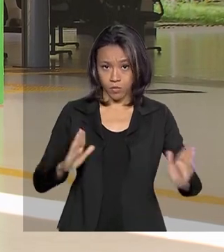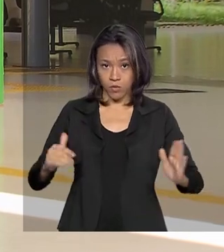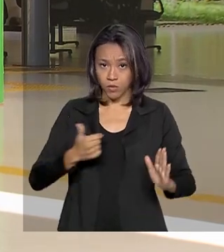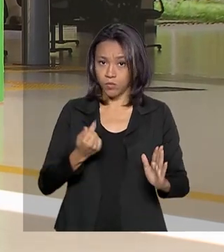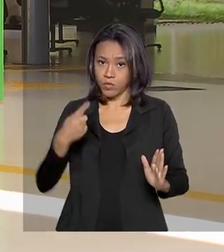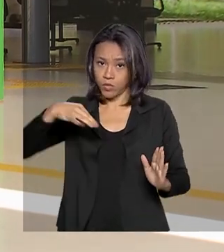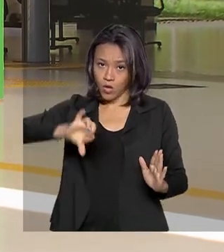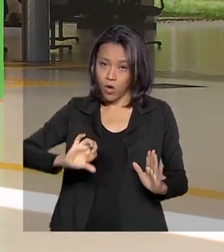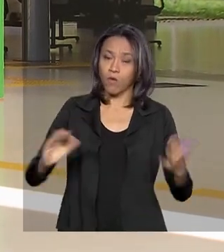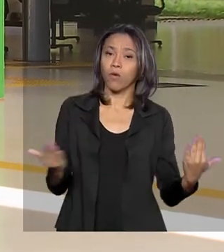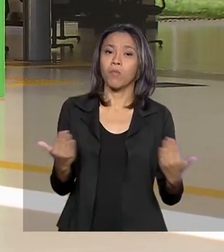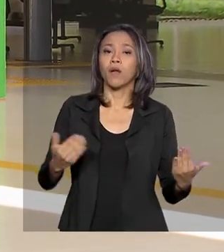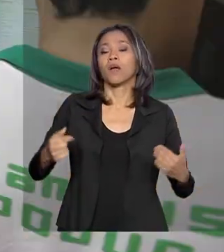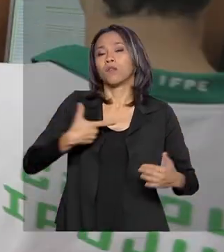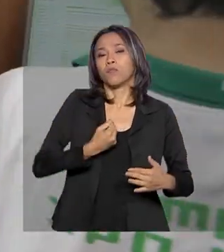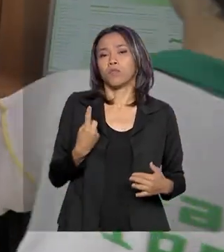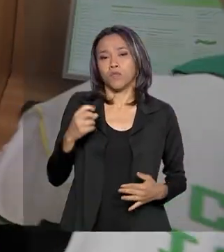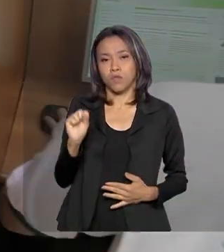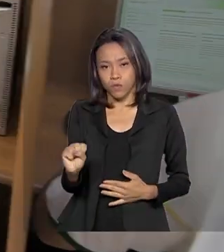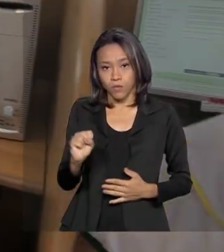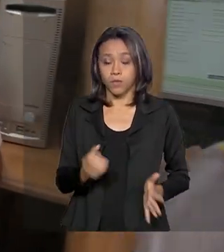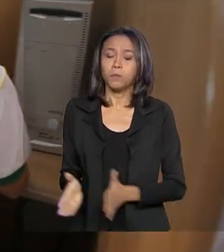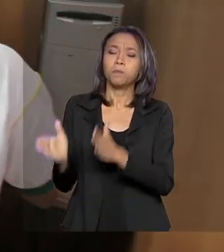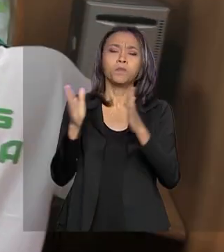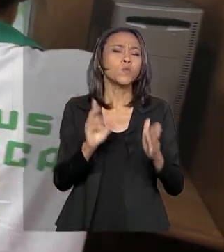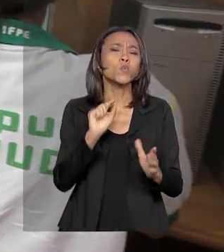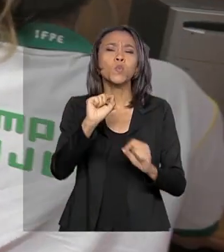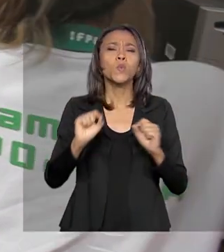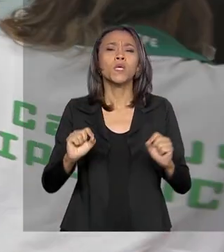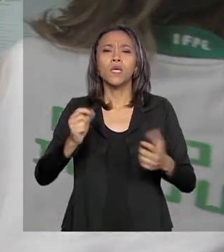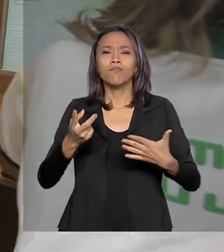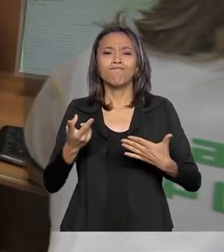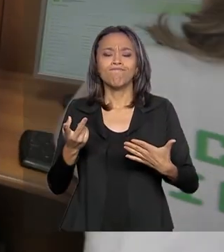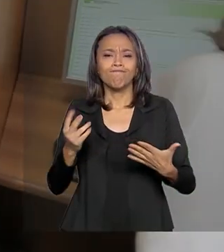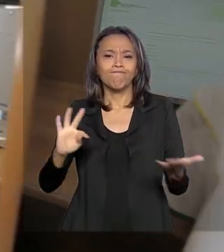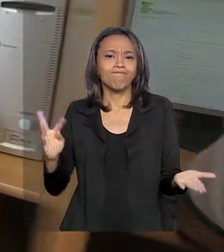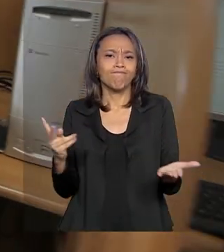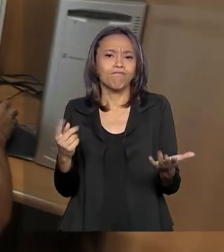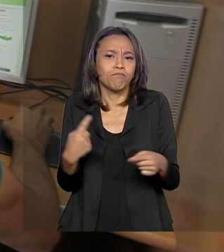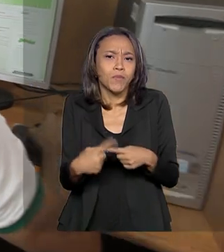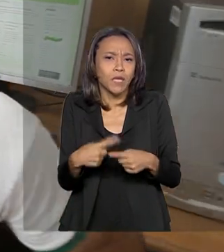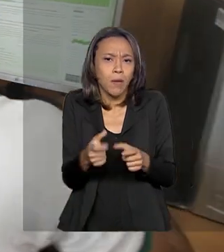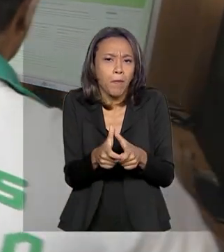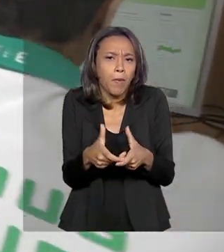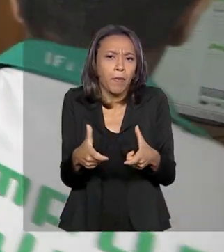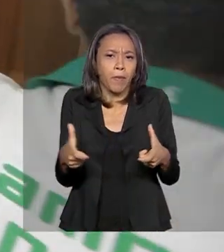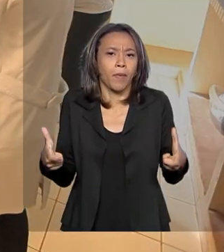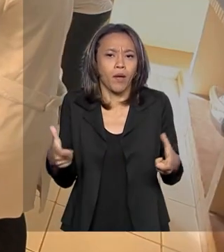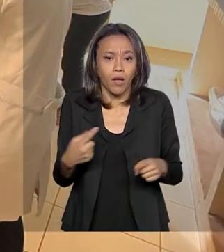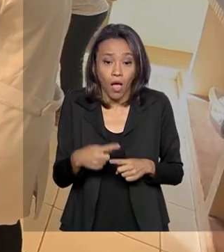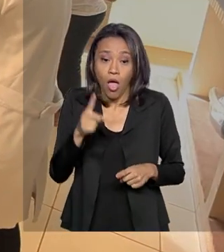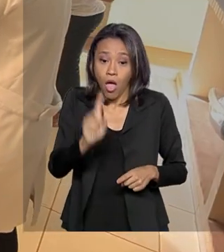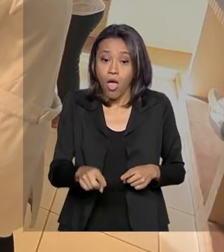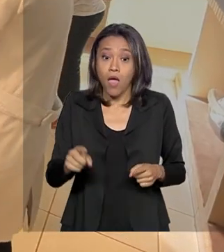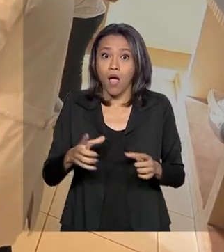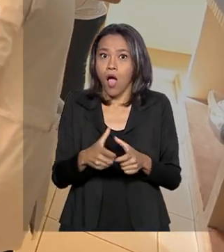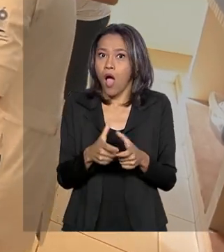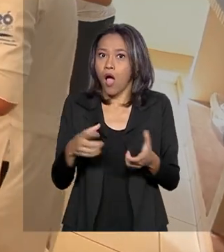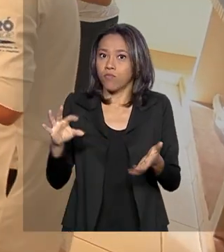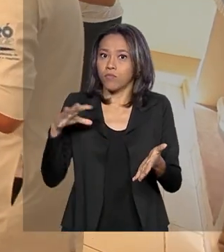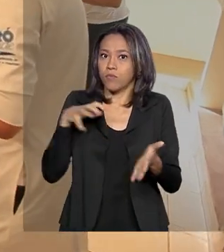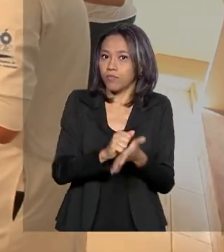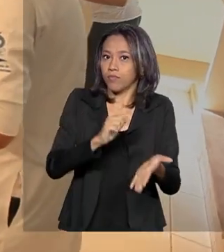comparado a 2018. Entre os fatores que contribuíram para este crescimento está o aumento de matrículas na